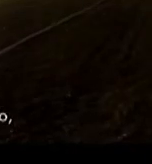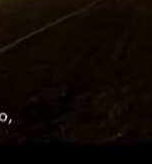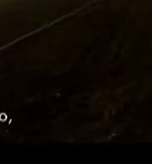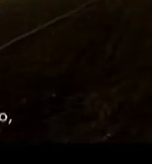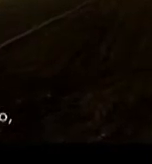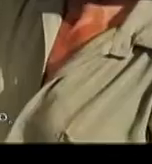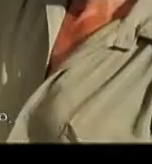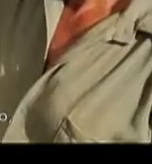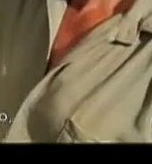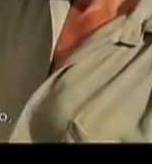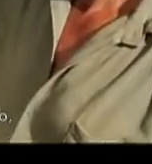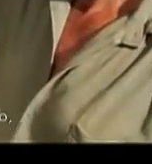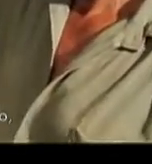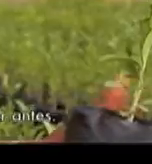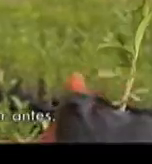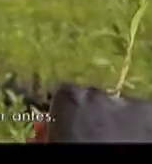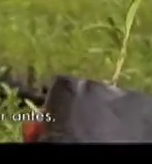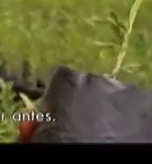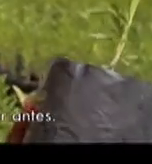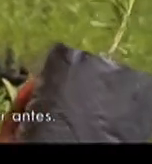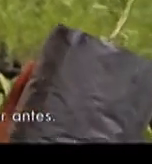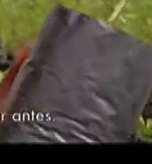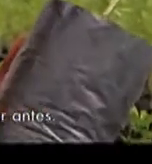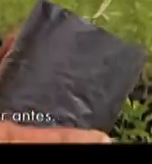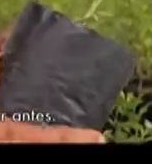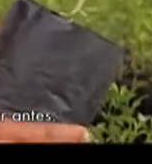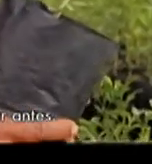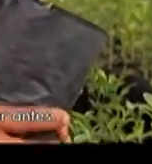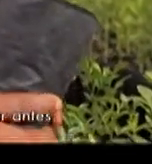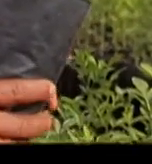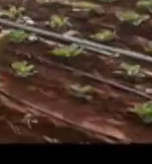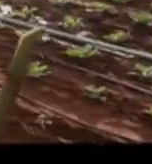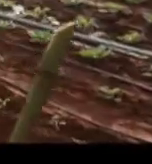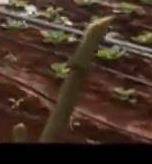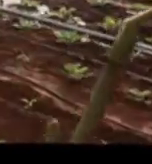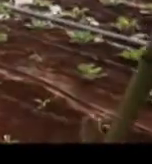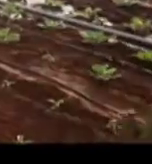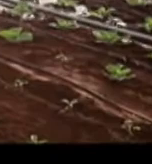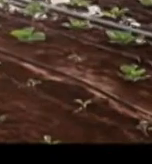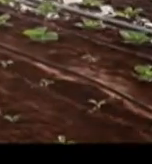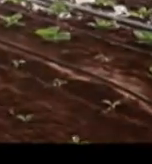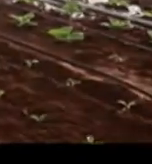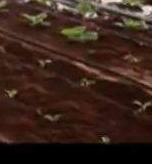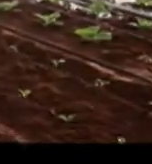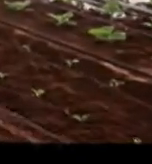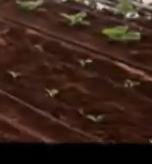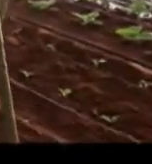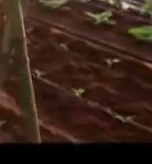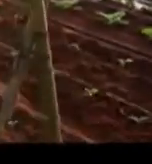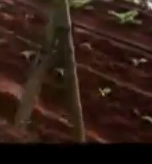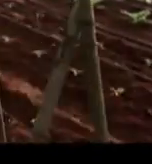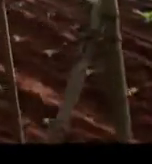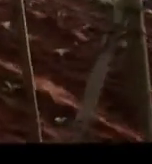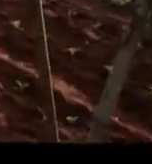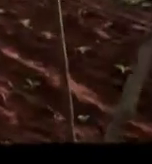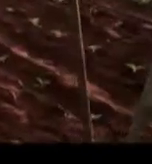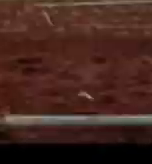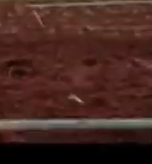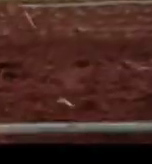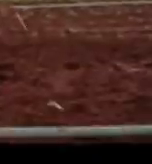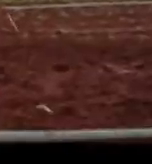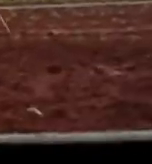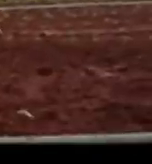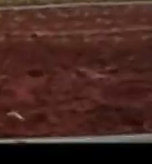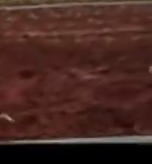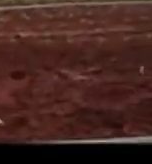essa terra aqui, o que está produzindo, aí eu posso comprar, o que eu não podia comprar antes. Depois recebi o Pronaf, fiz o poço